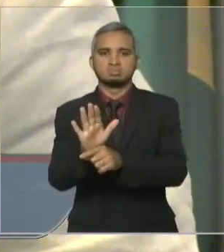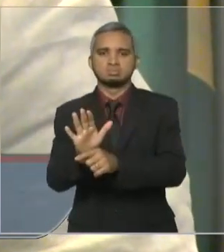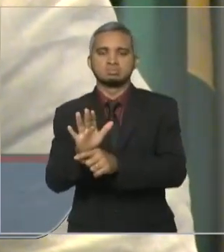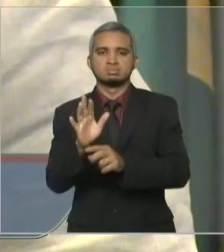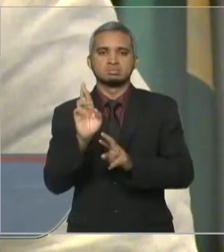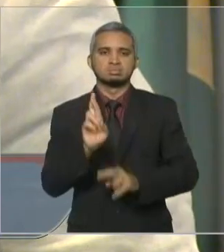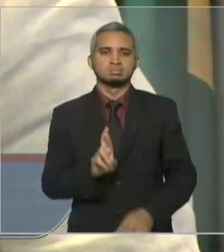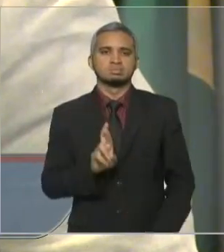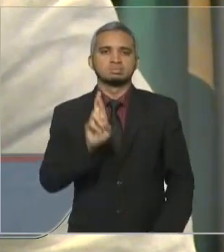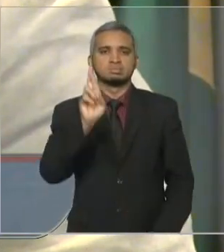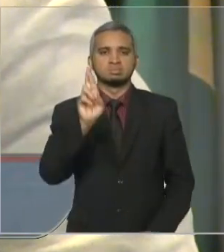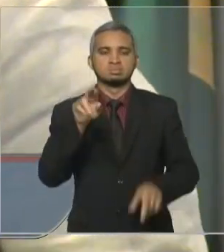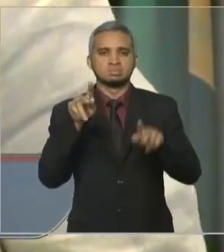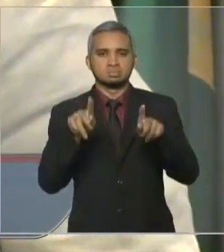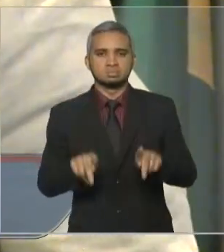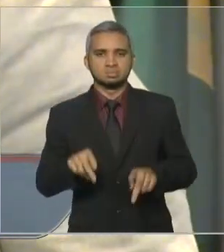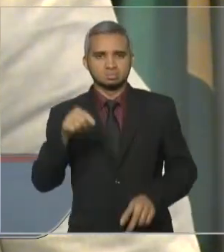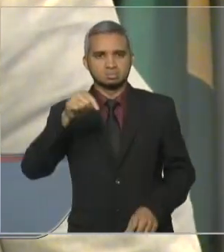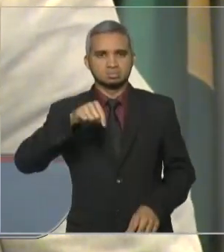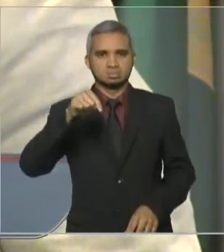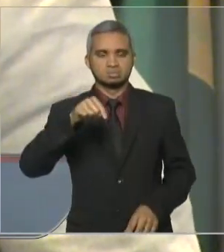povo nesta tribuna.